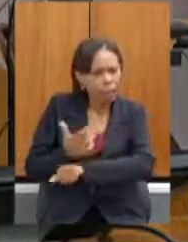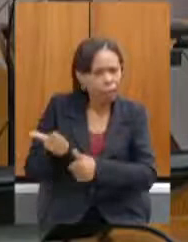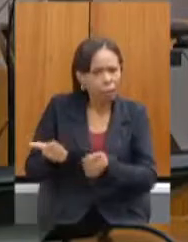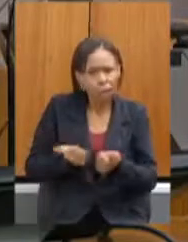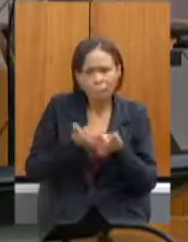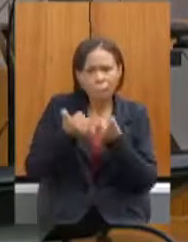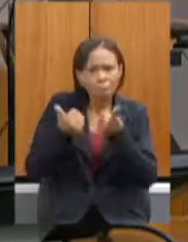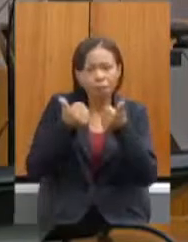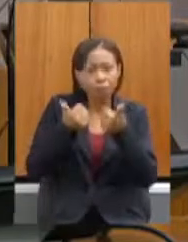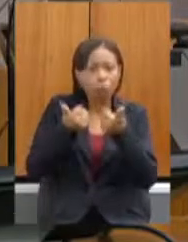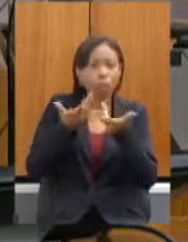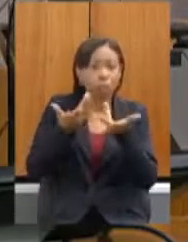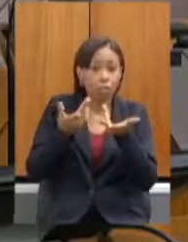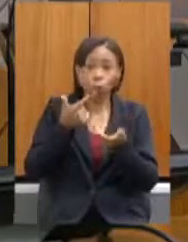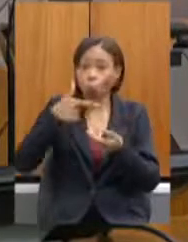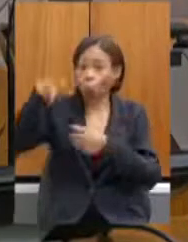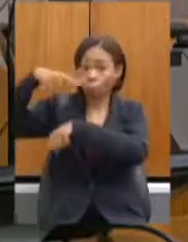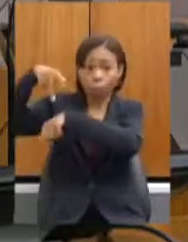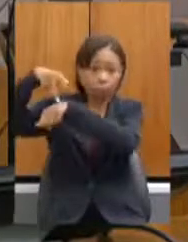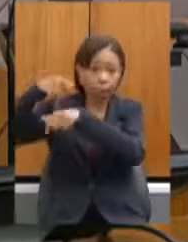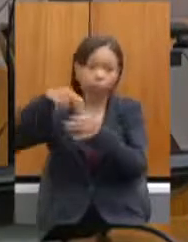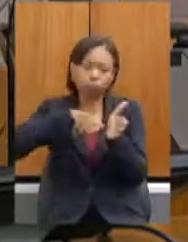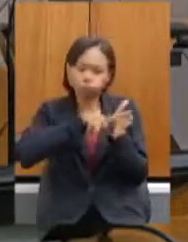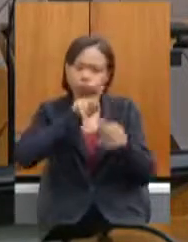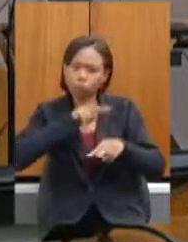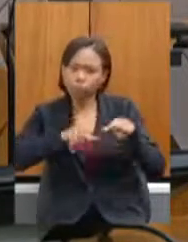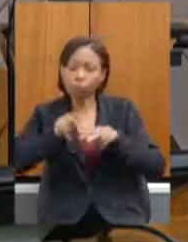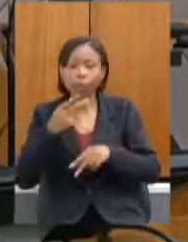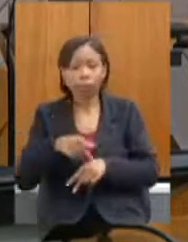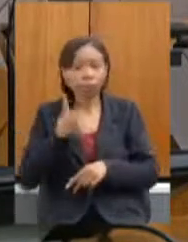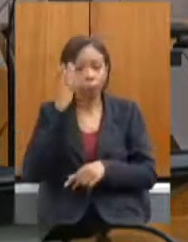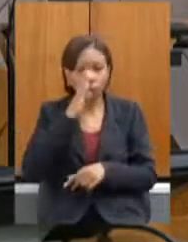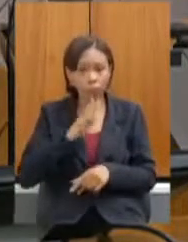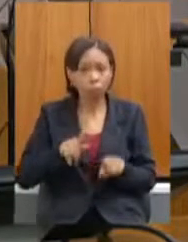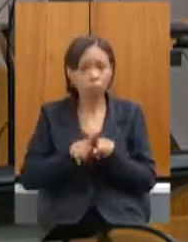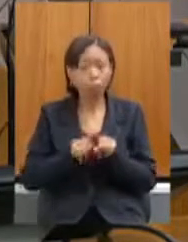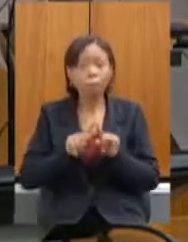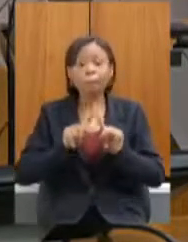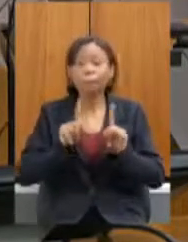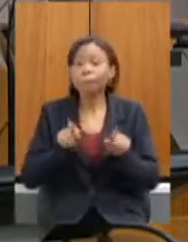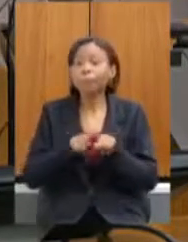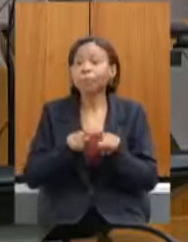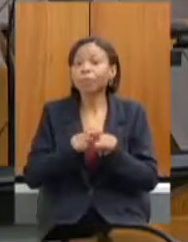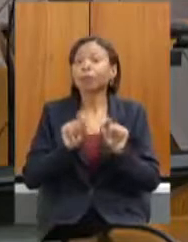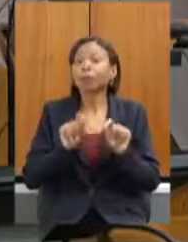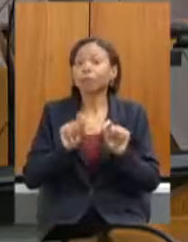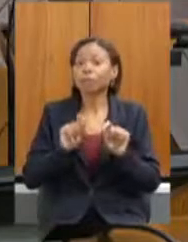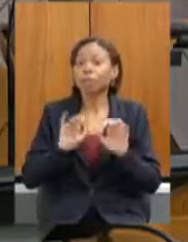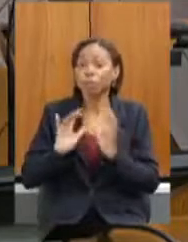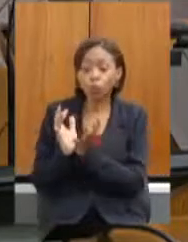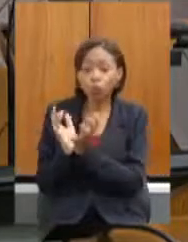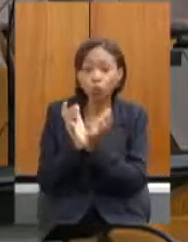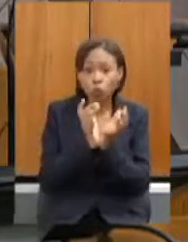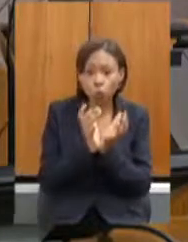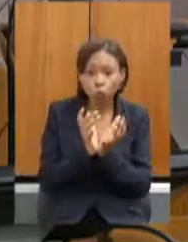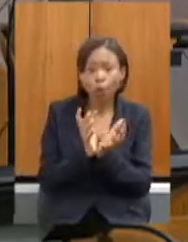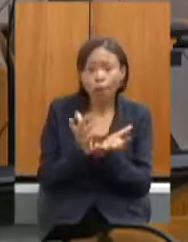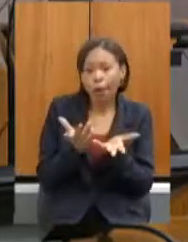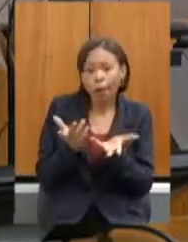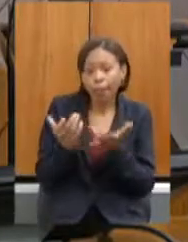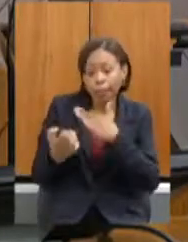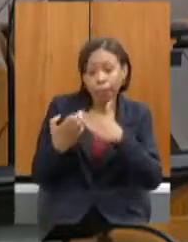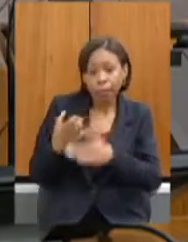avaliadas em outros países e mesmo no Brasil mas lembrar também o importante papel da iniciativa privada que é